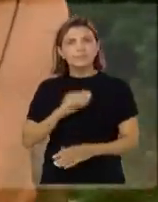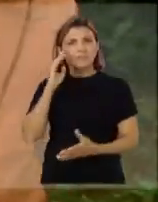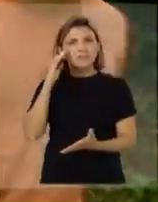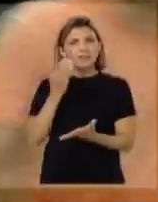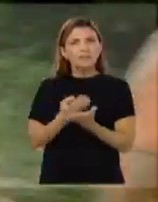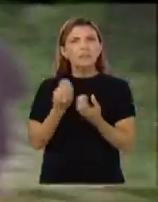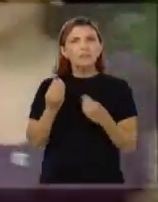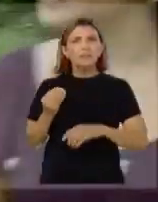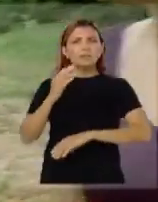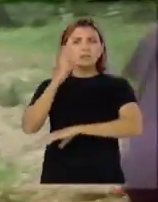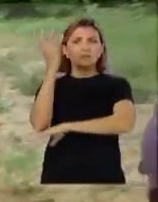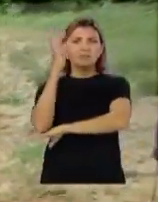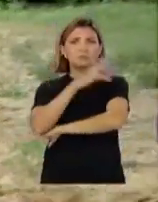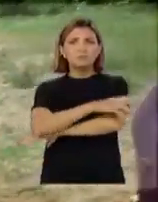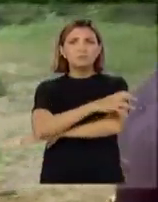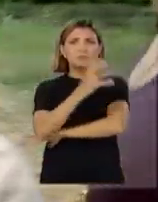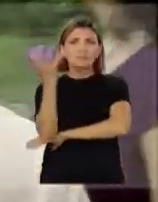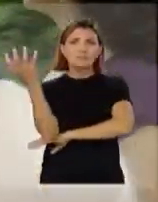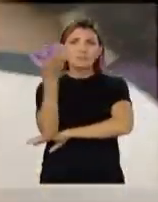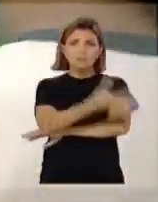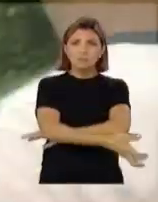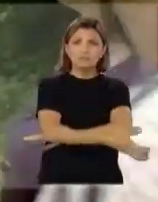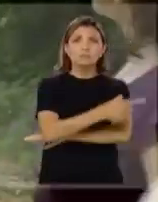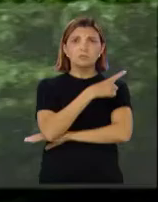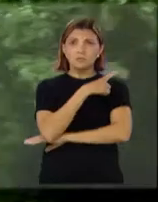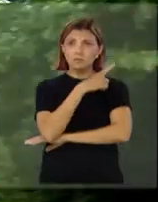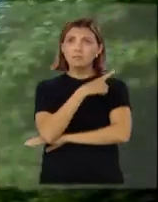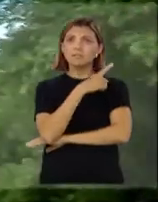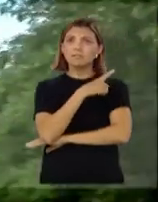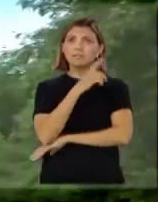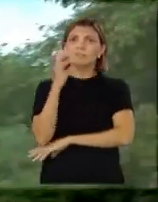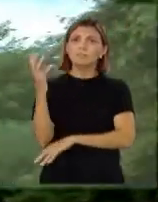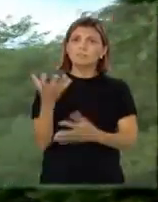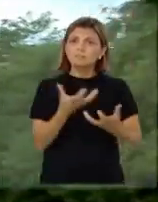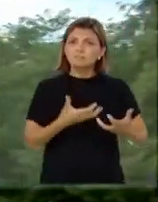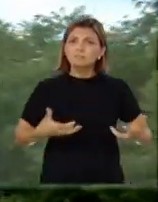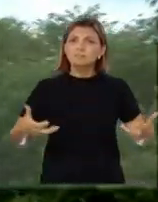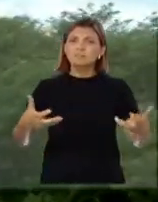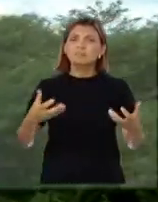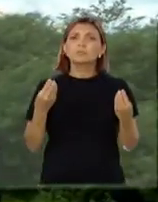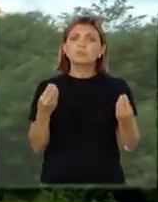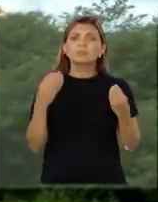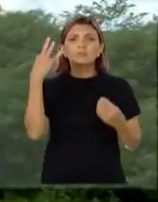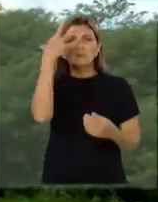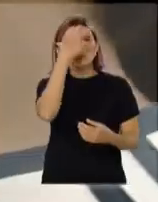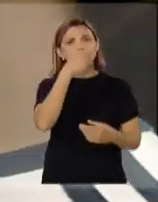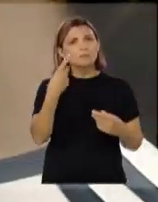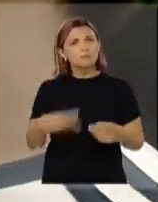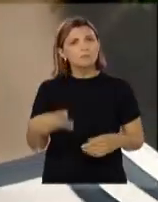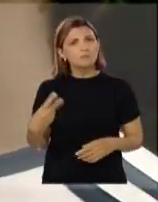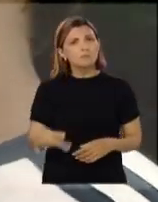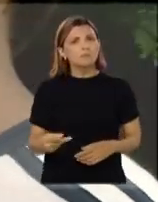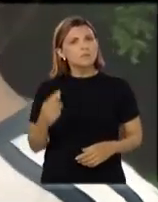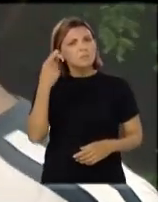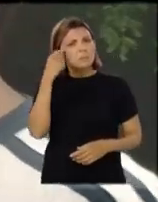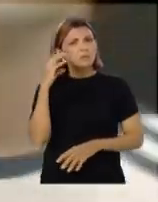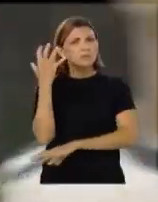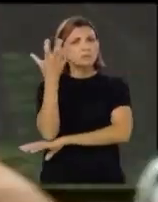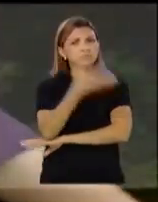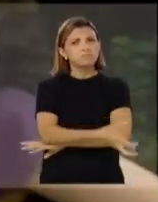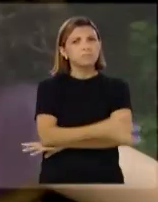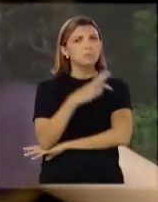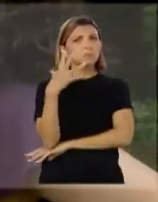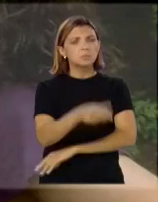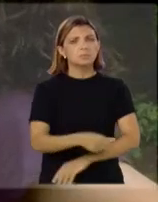parque é maravilhoso. Não, não dá pra acreditar que no meio da Caatinga tem uma paisagem dessa. É, e a Serra da Capivara é muito grande. Gente,